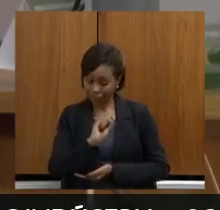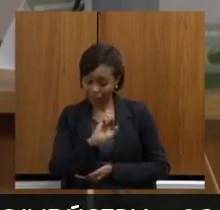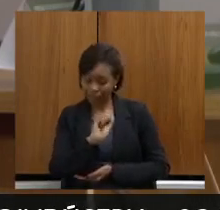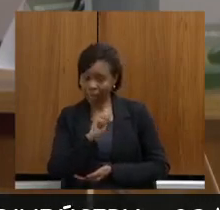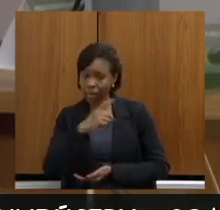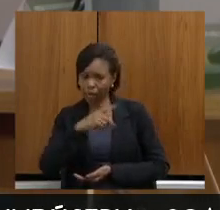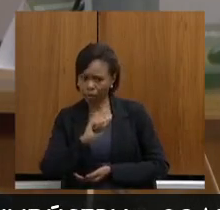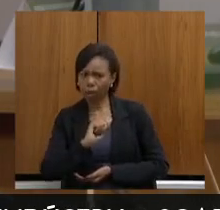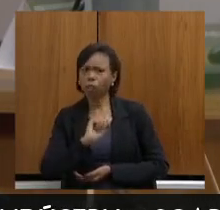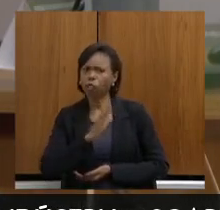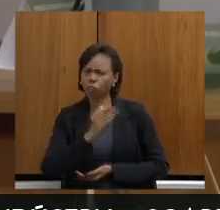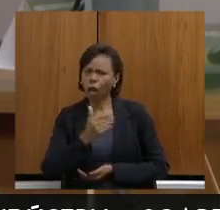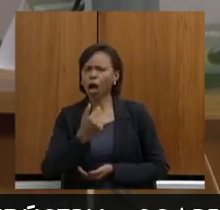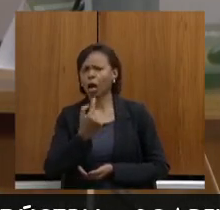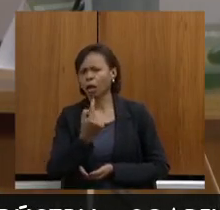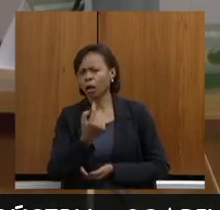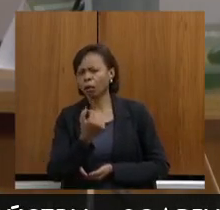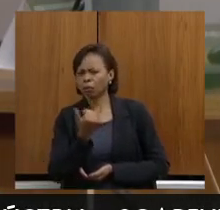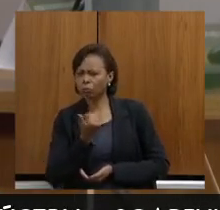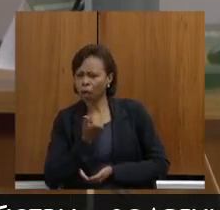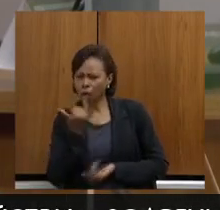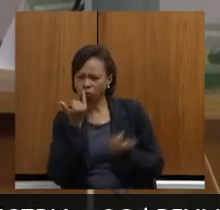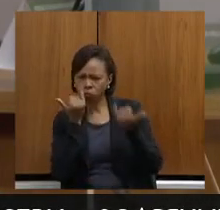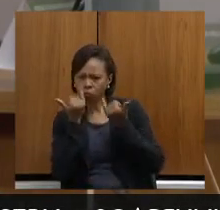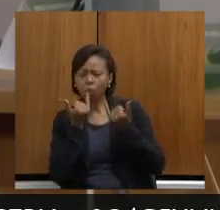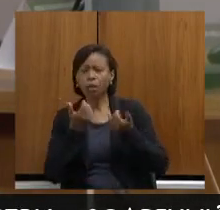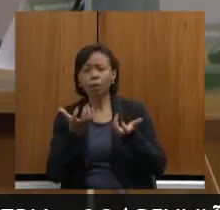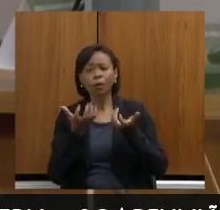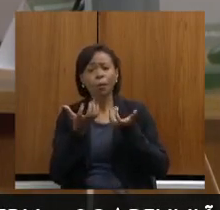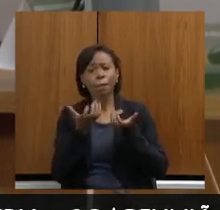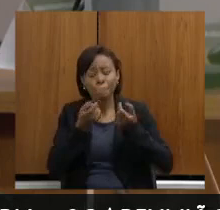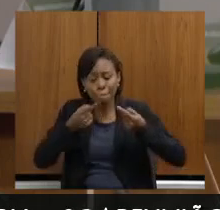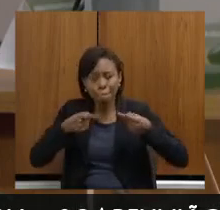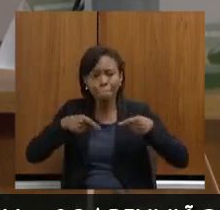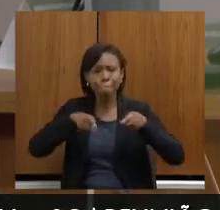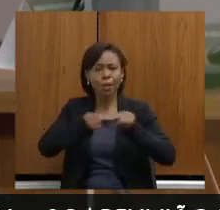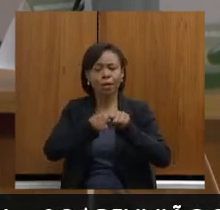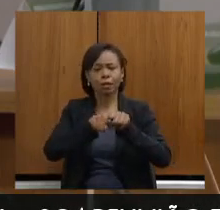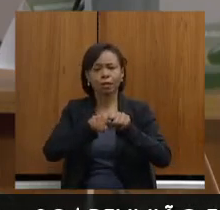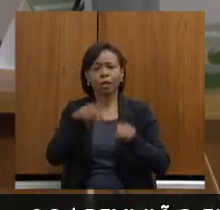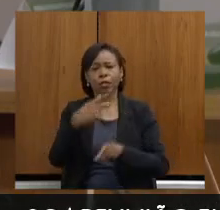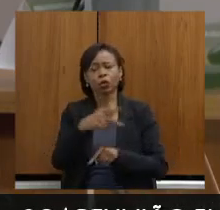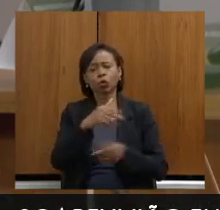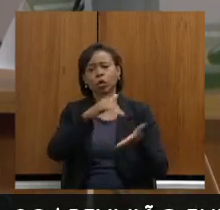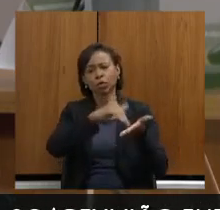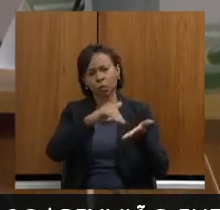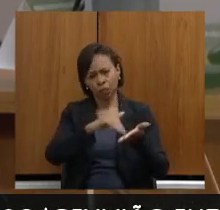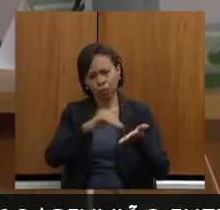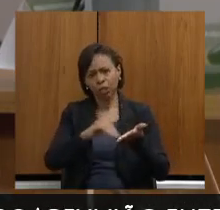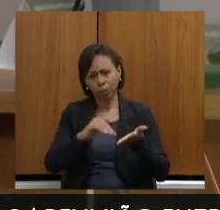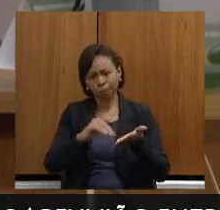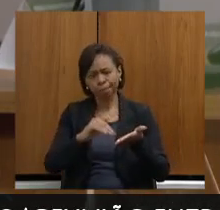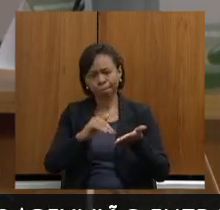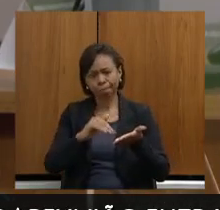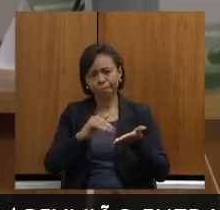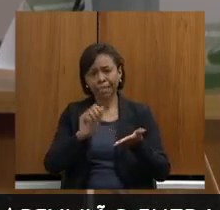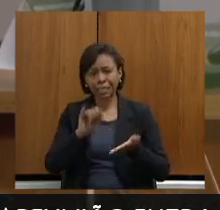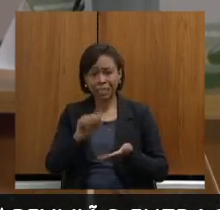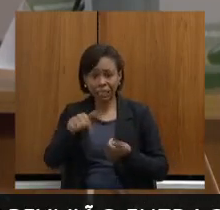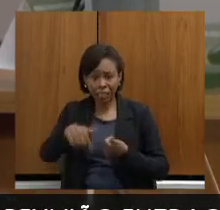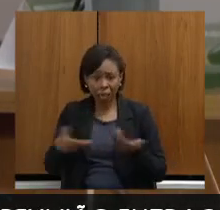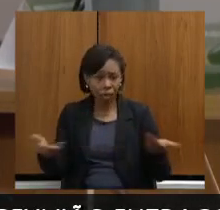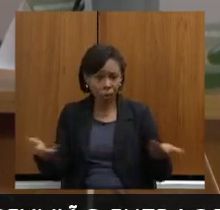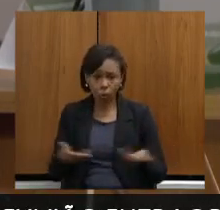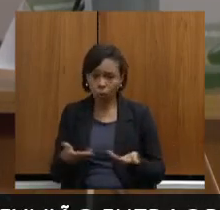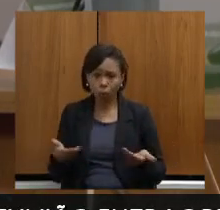muito da da parceria da seapa da parceria da senhora para que se a gente nesse momento não consegue dar